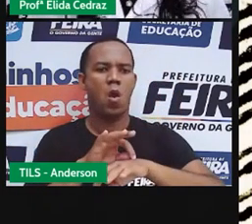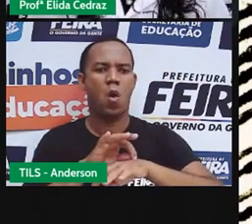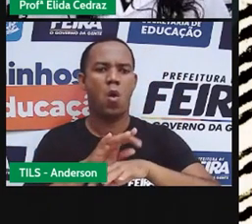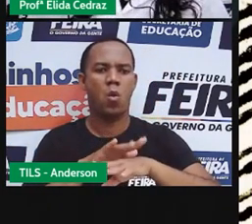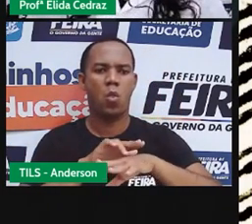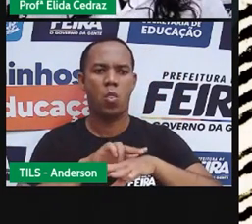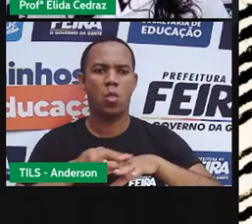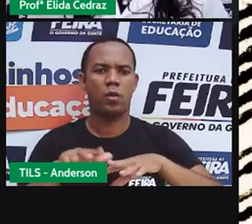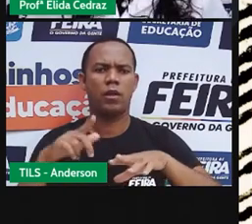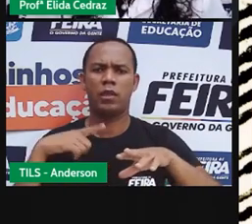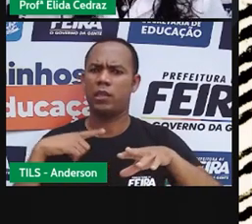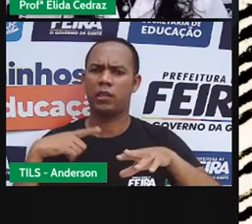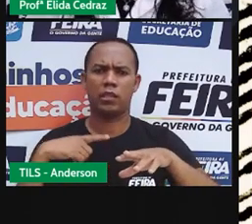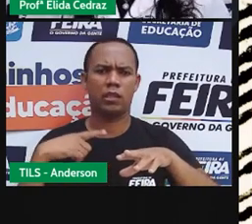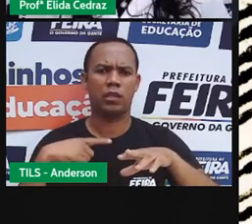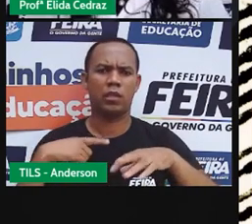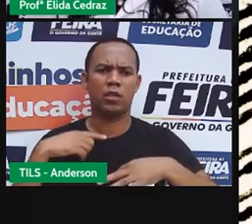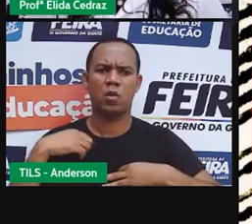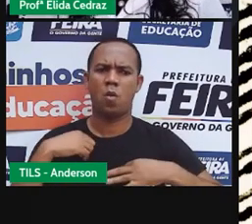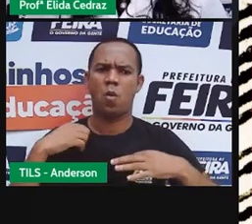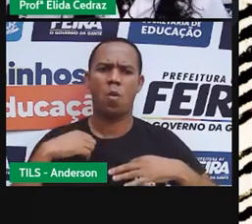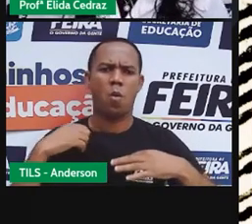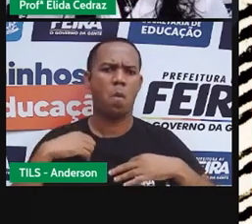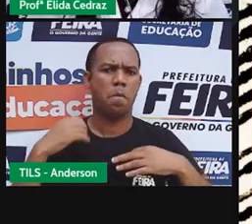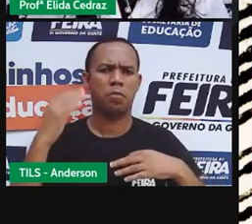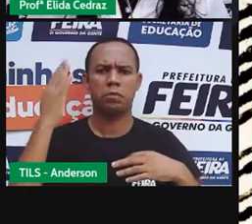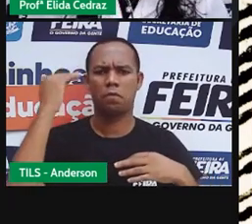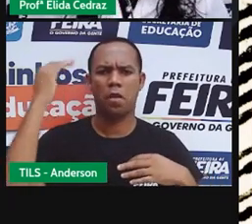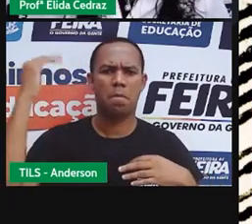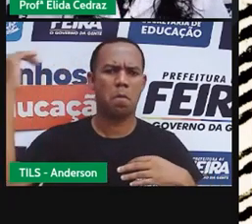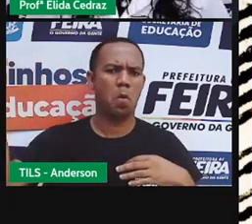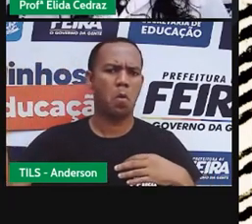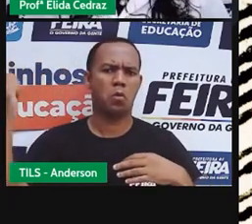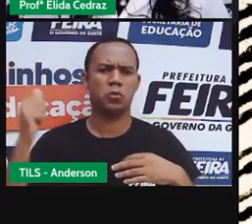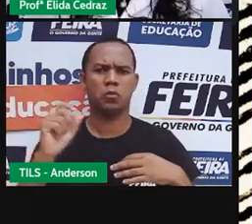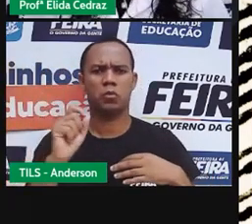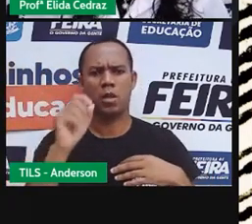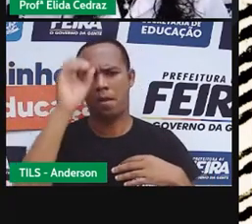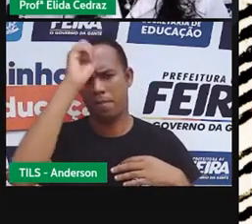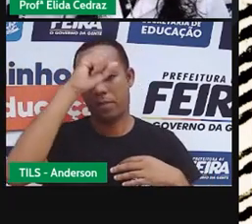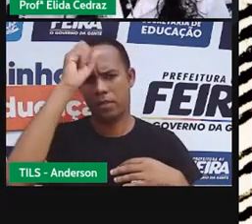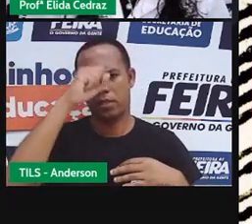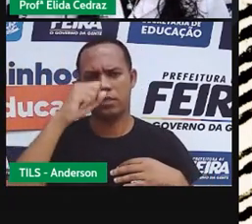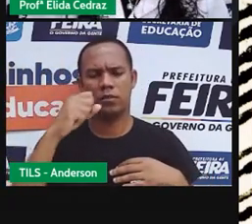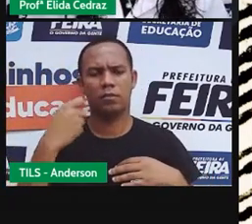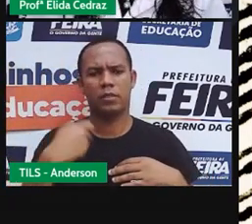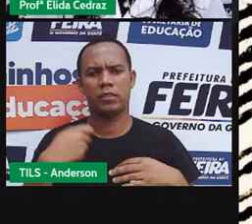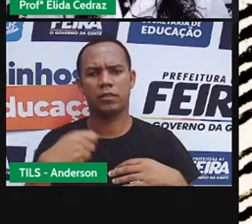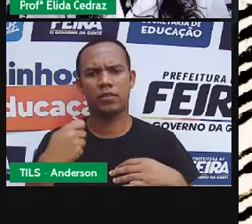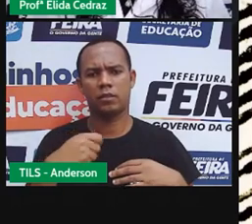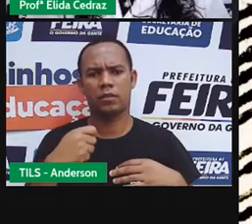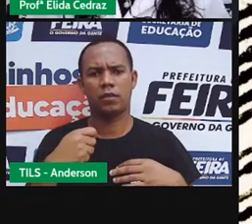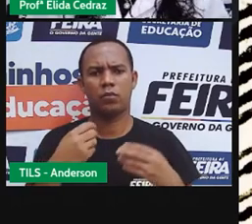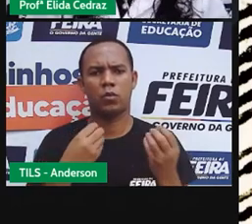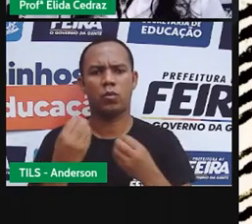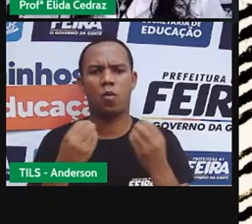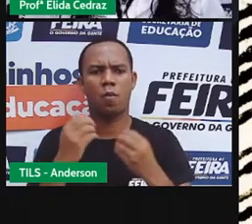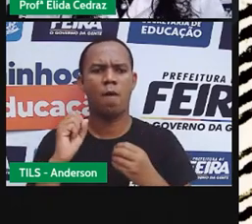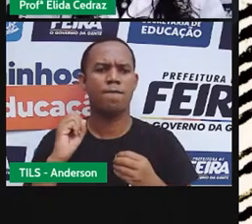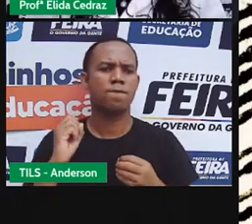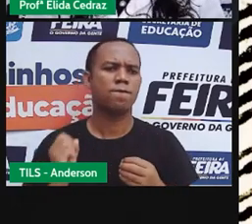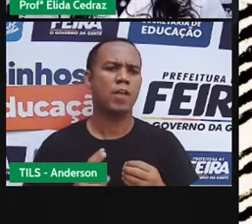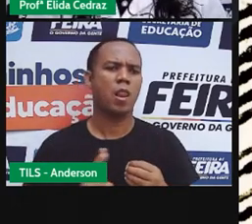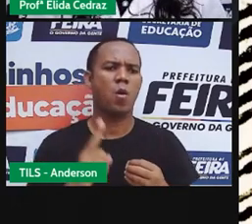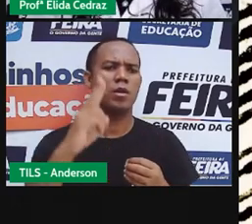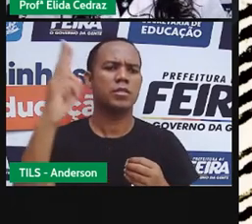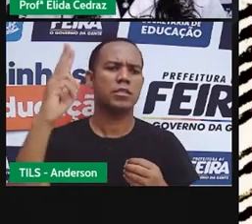são líderes políticos, são caciques famosos. E nós precisamos valorizar